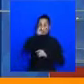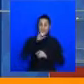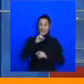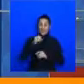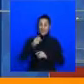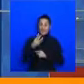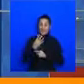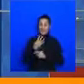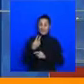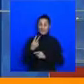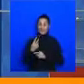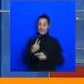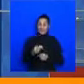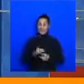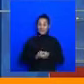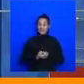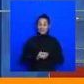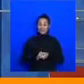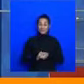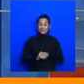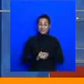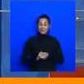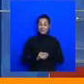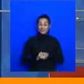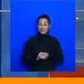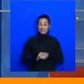amarela 42.